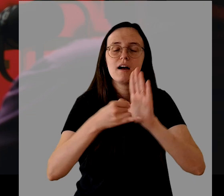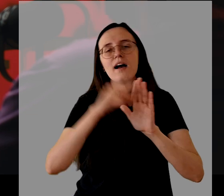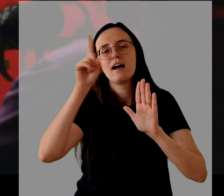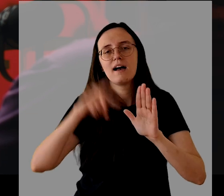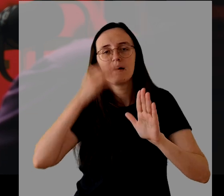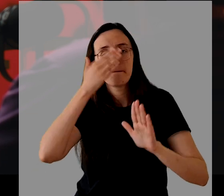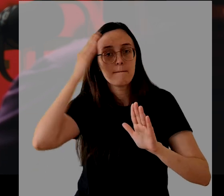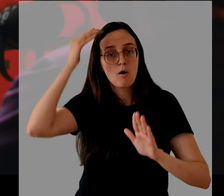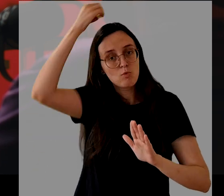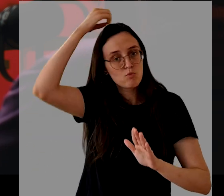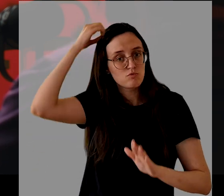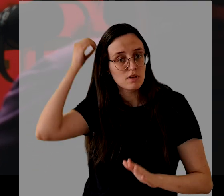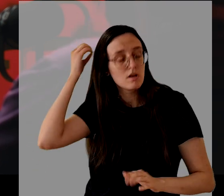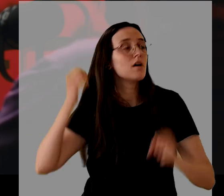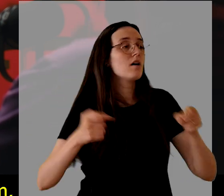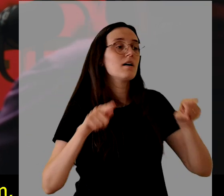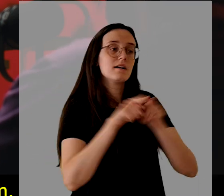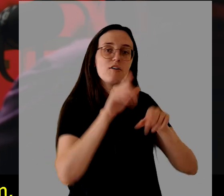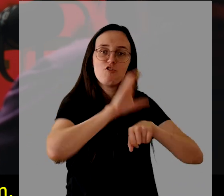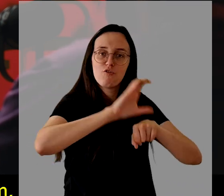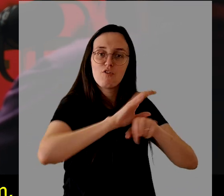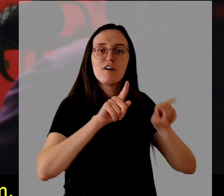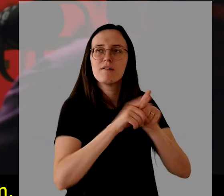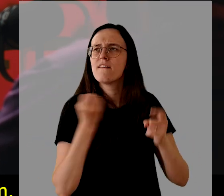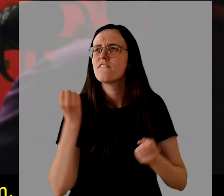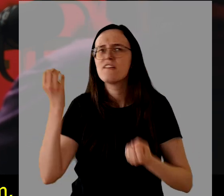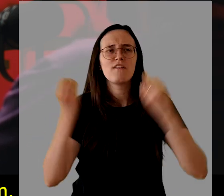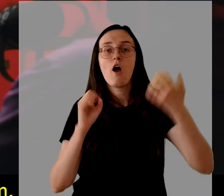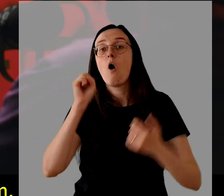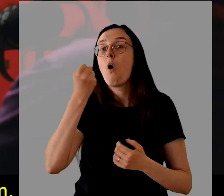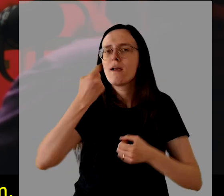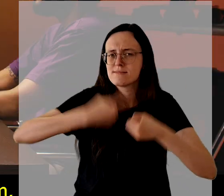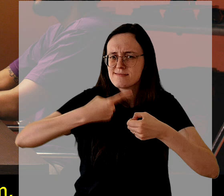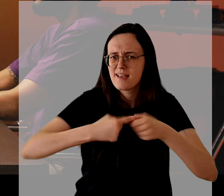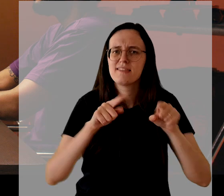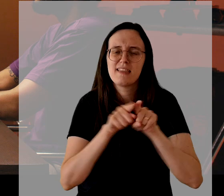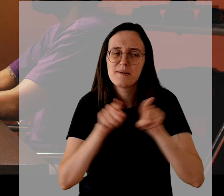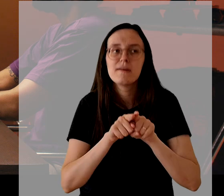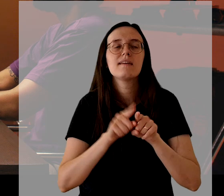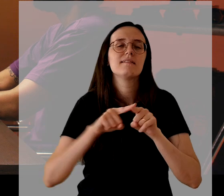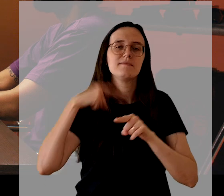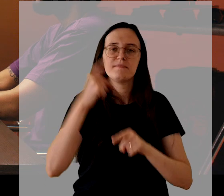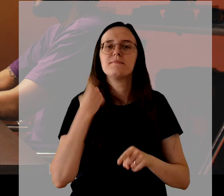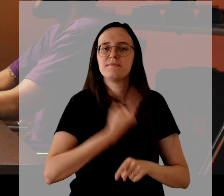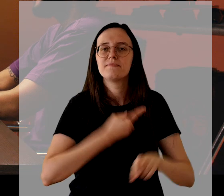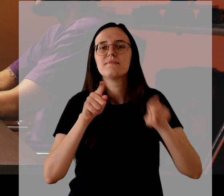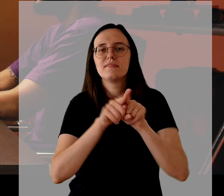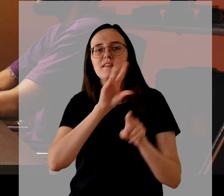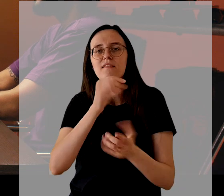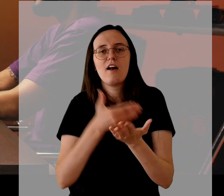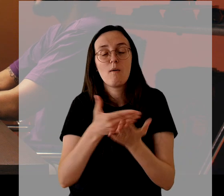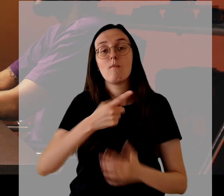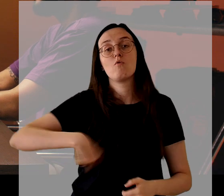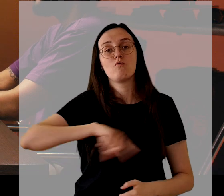Gustavo, que você também tem o seu curso, está viajando aí por 8 cidades também, e logo a gente também vai começar